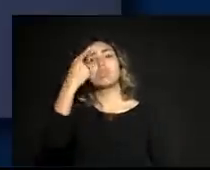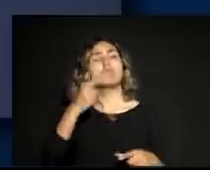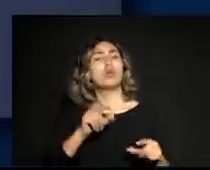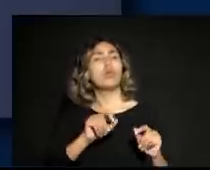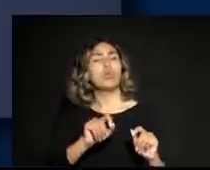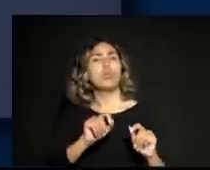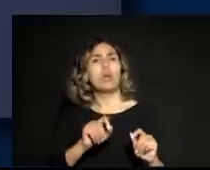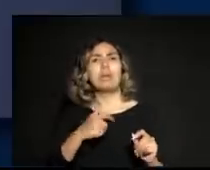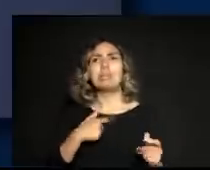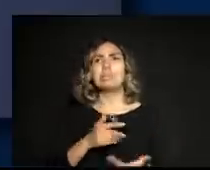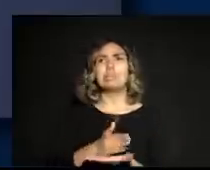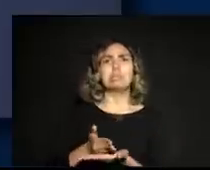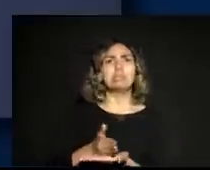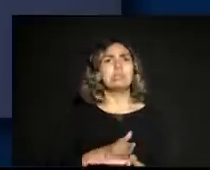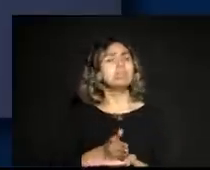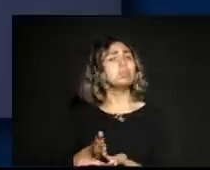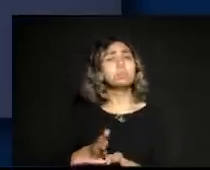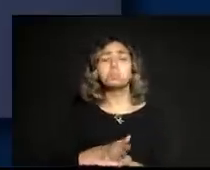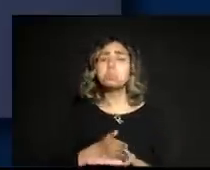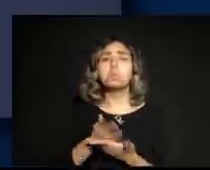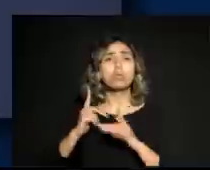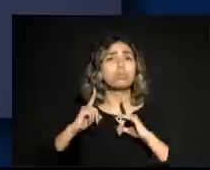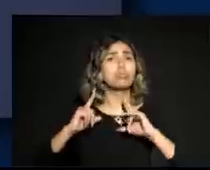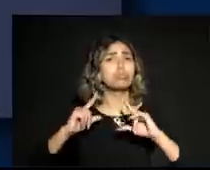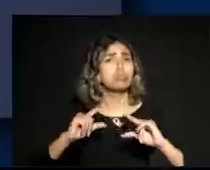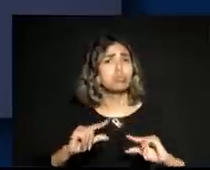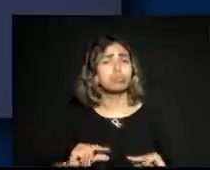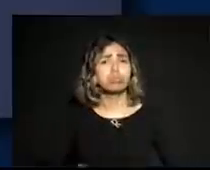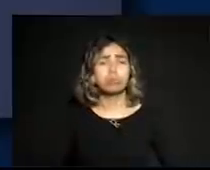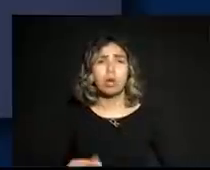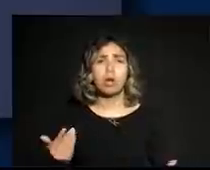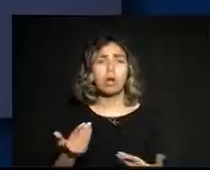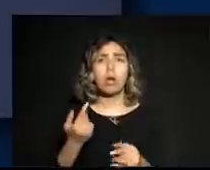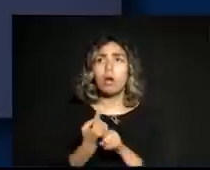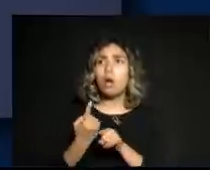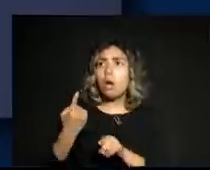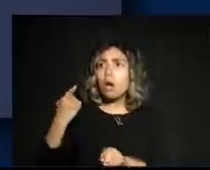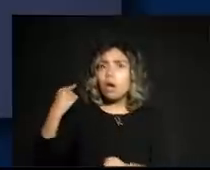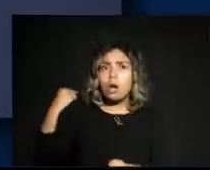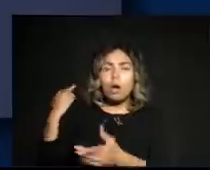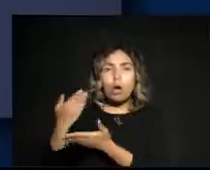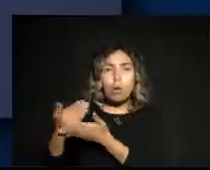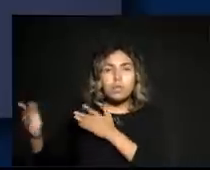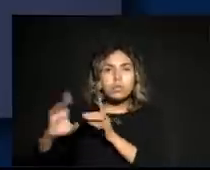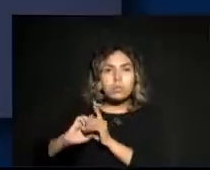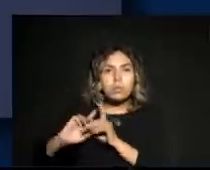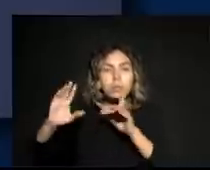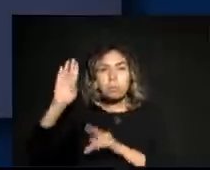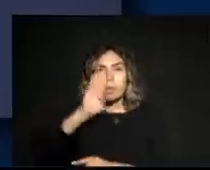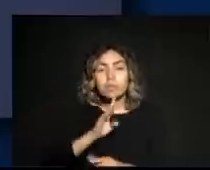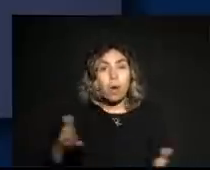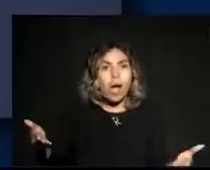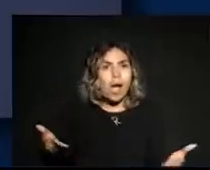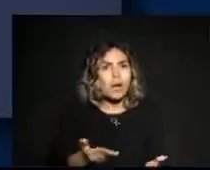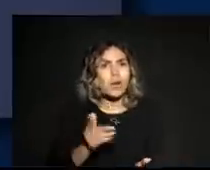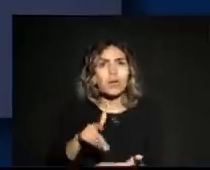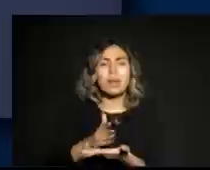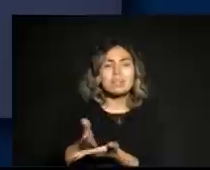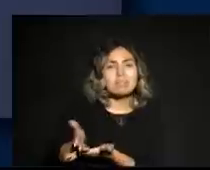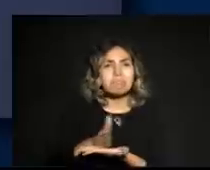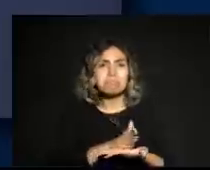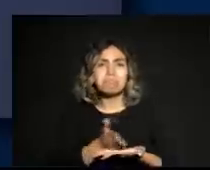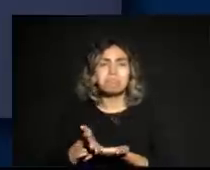menor volatilidade do preço do no processo eleitoral desde a redemocratização brasileira é